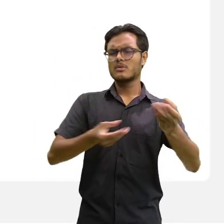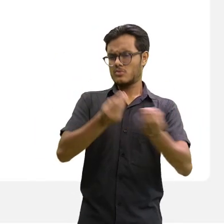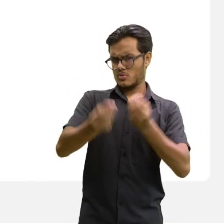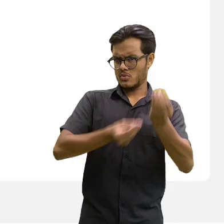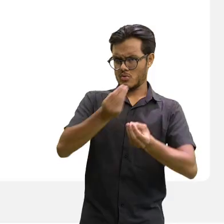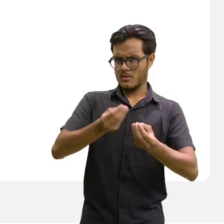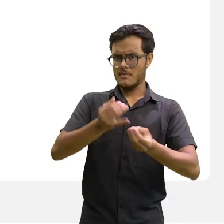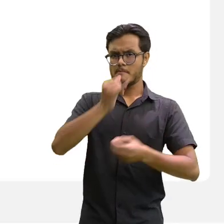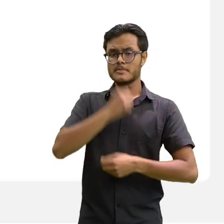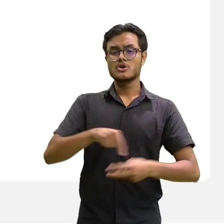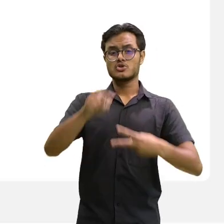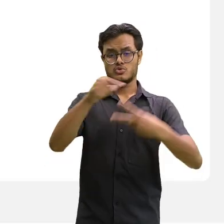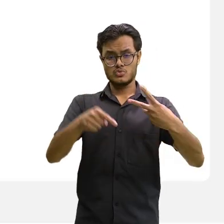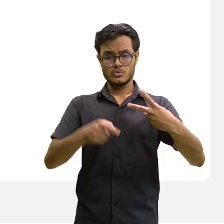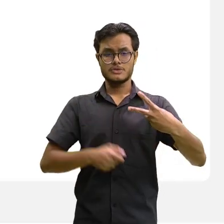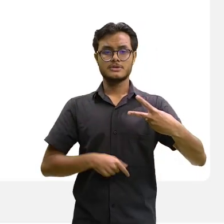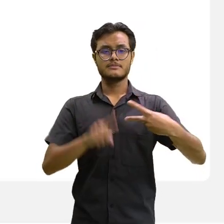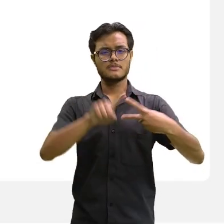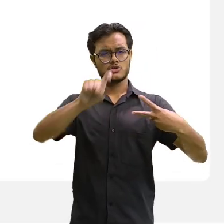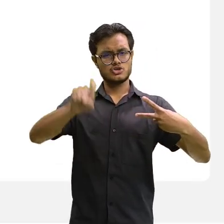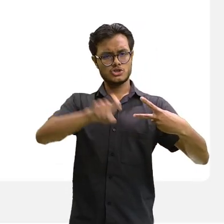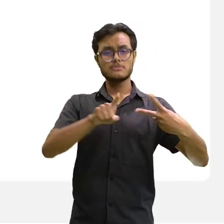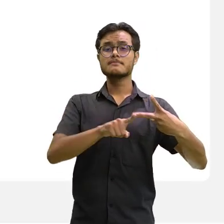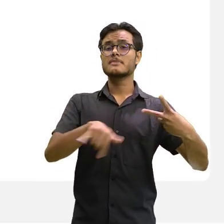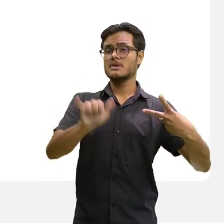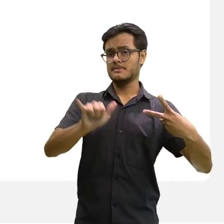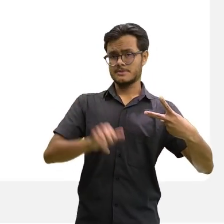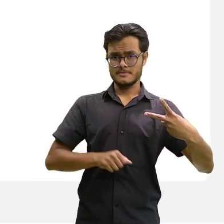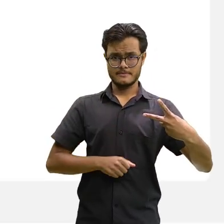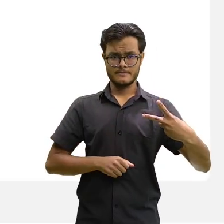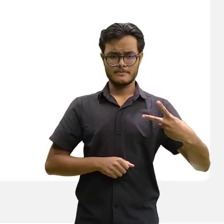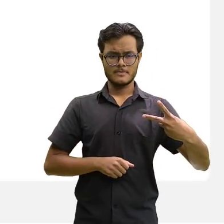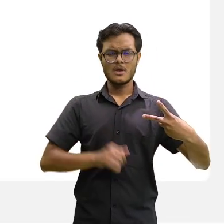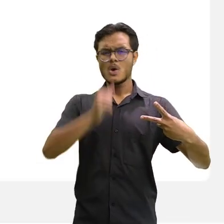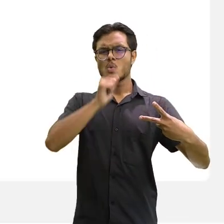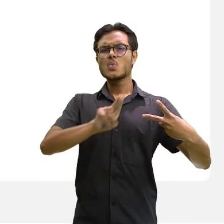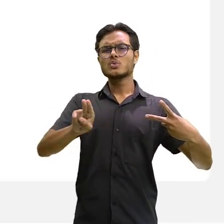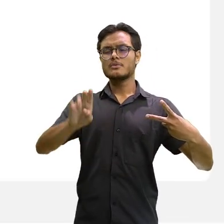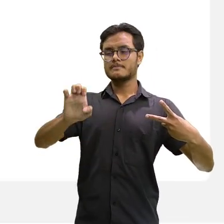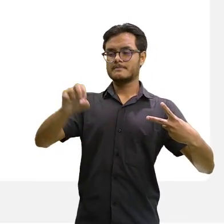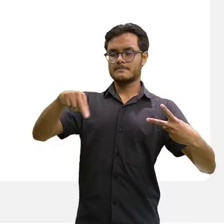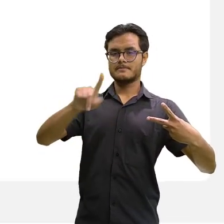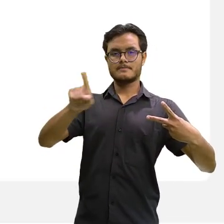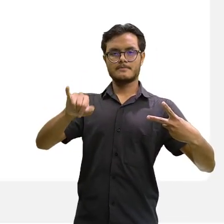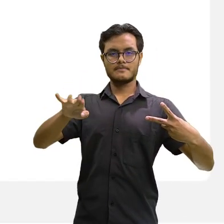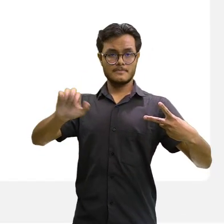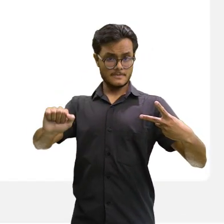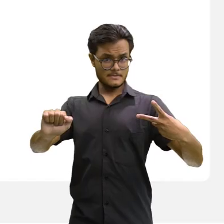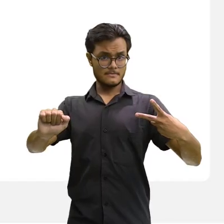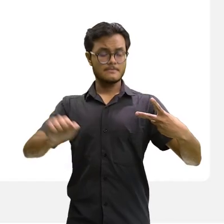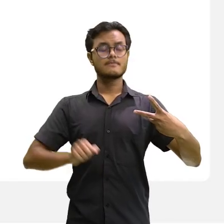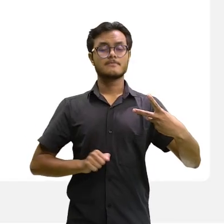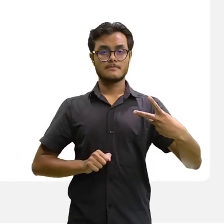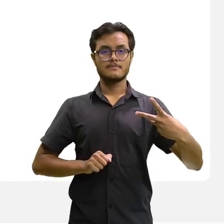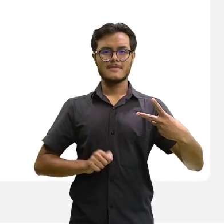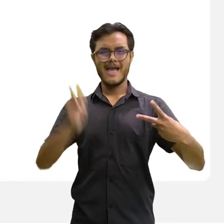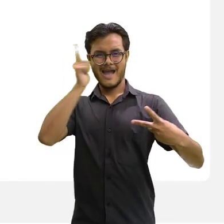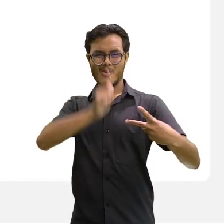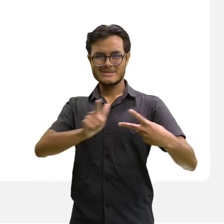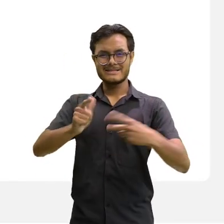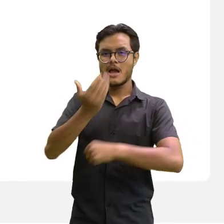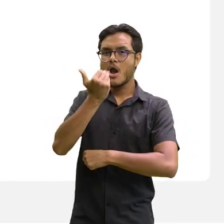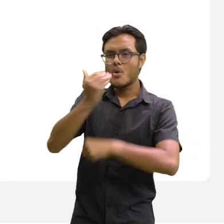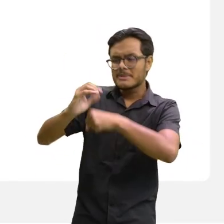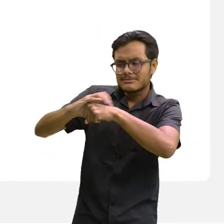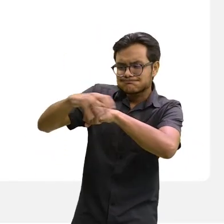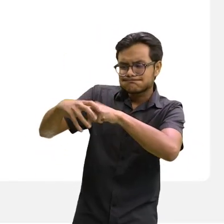de 2 enzimas, X e Y, que digerem substratos em diferentes órgãos humanos. Olha só, ele